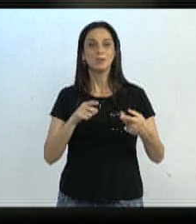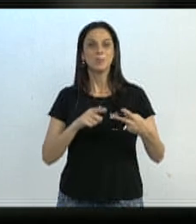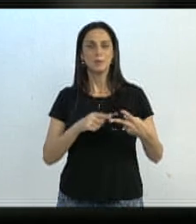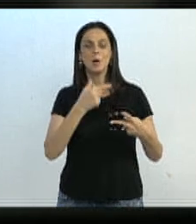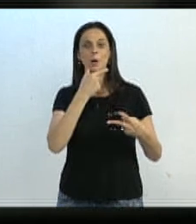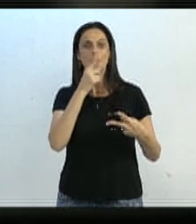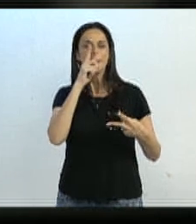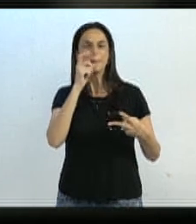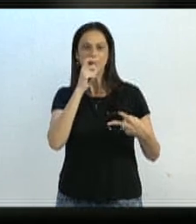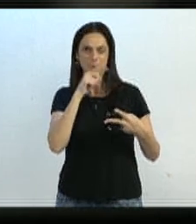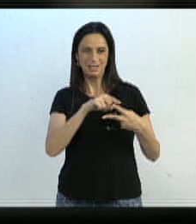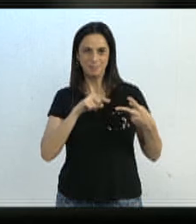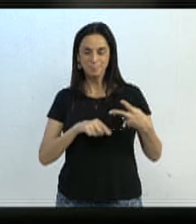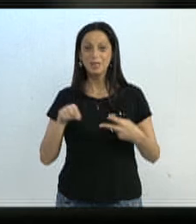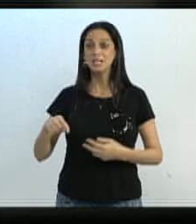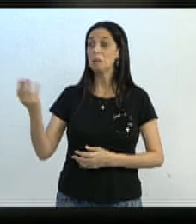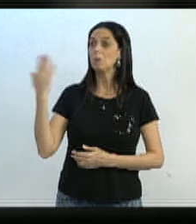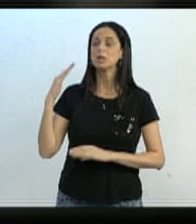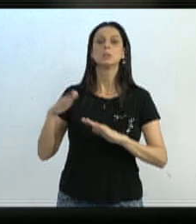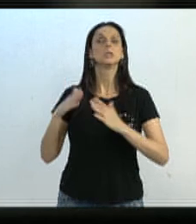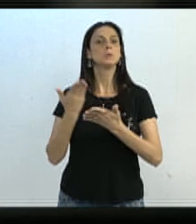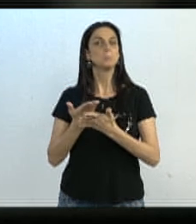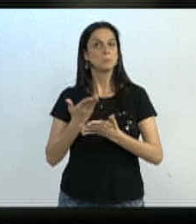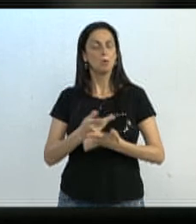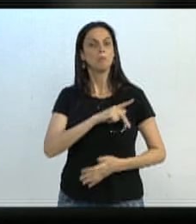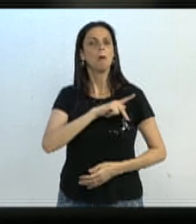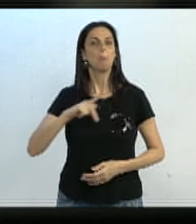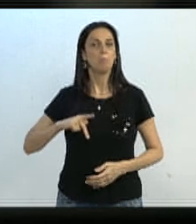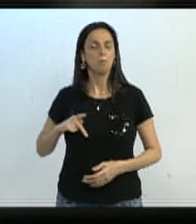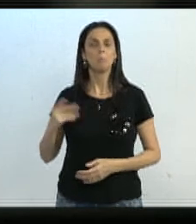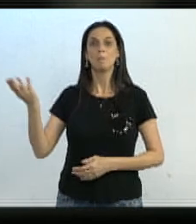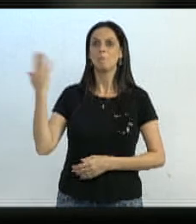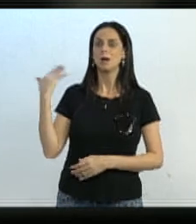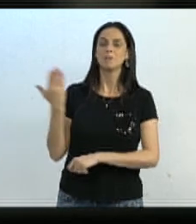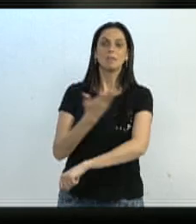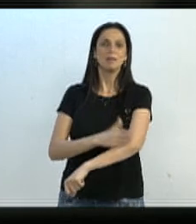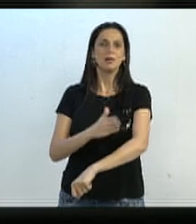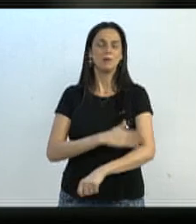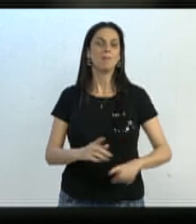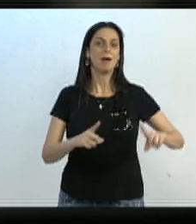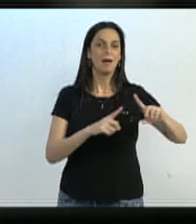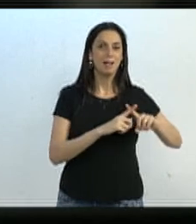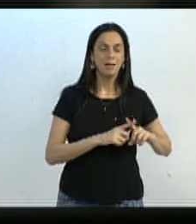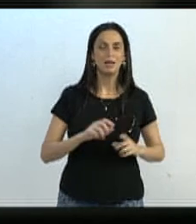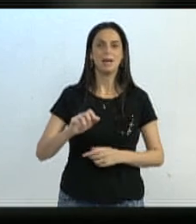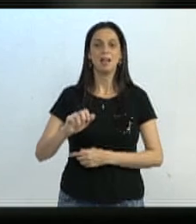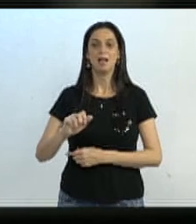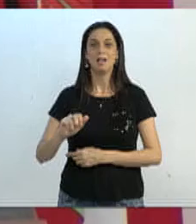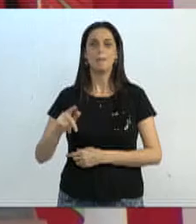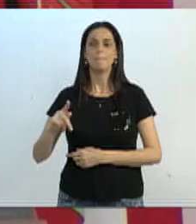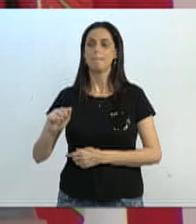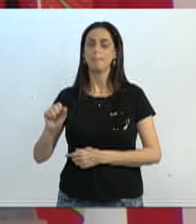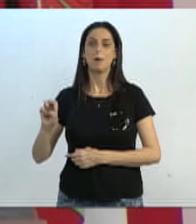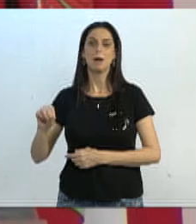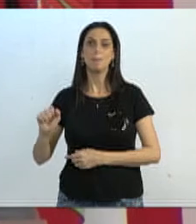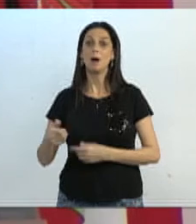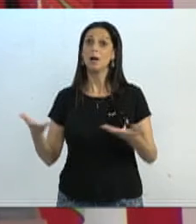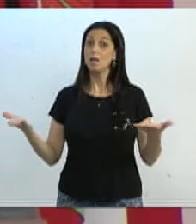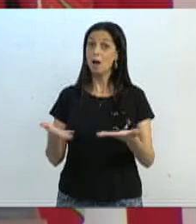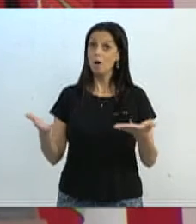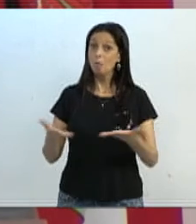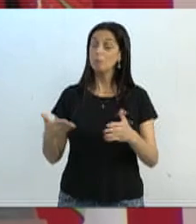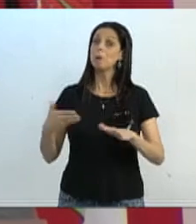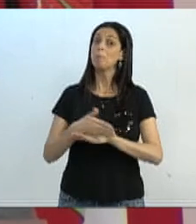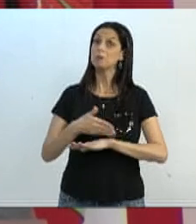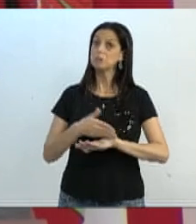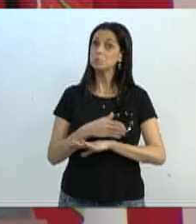Ana, estudando escola pública, treinou na Eric, treinou na Pama, e hoje está jogando pela seleção do Cazaquistão, inclusive